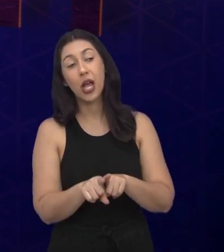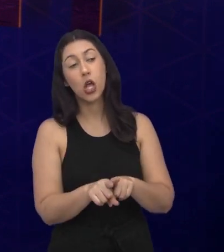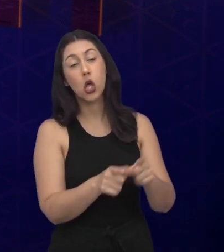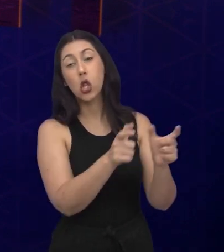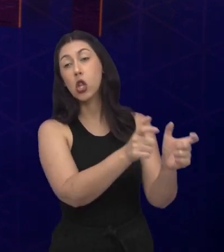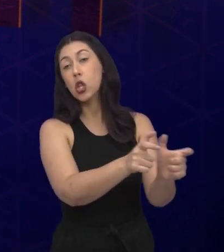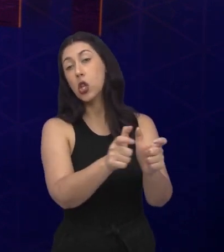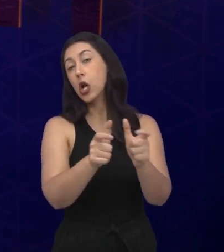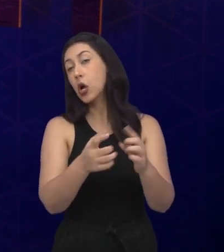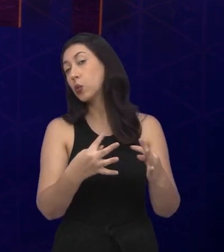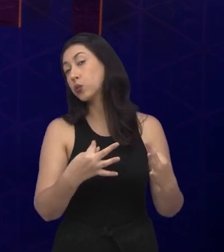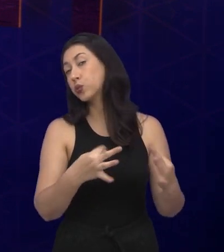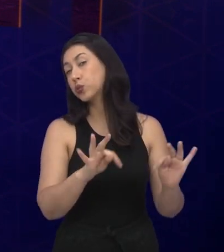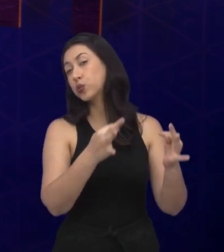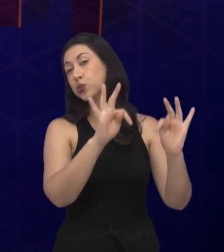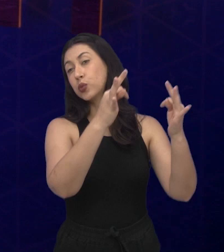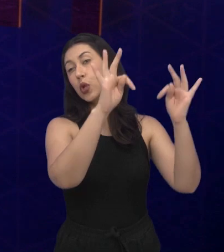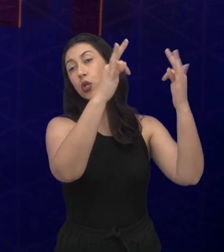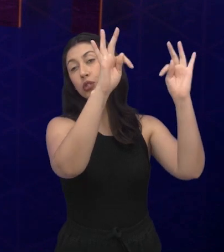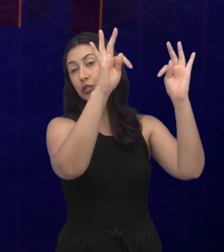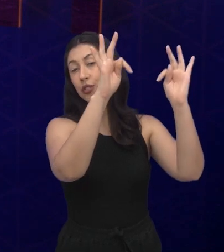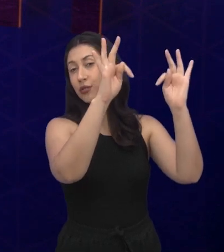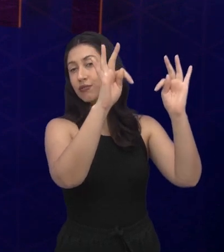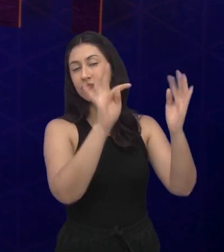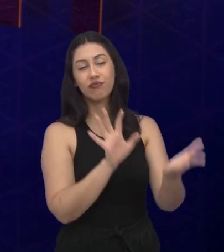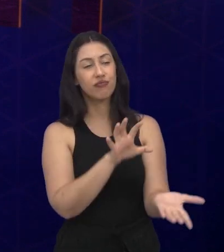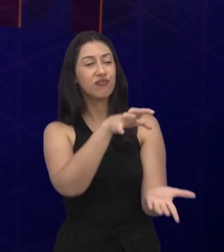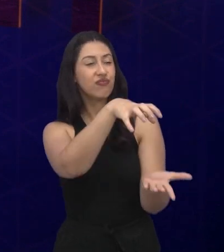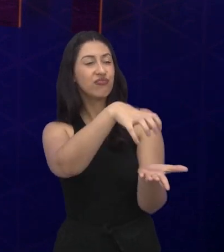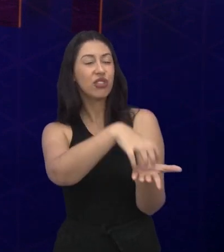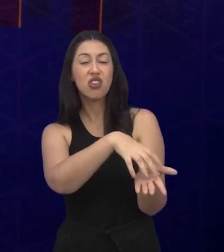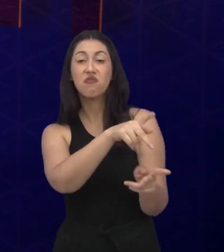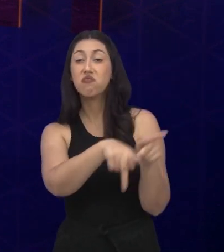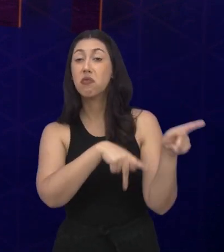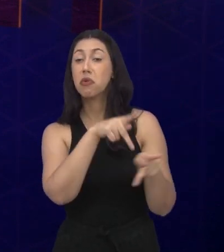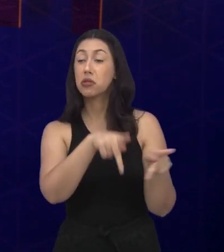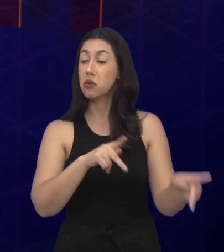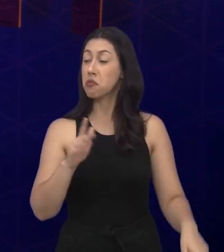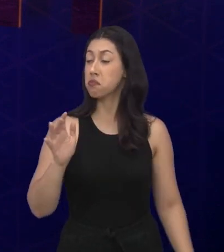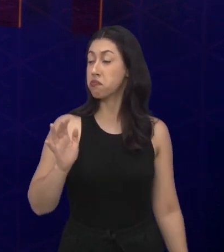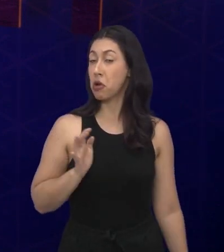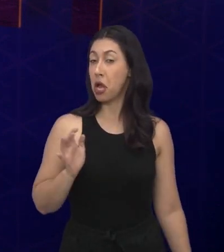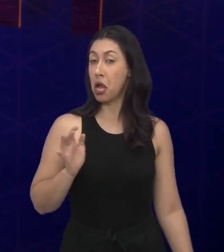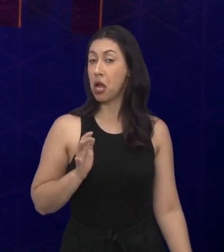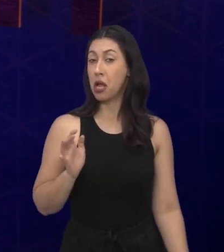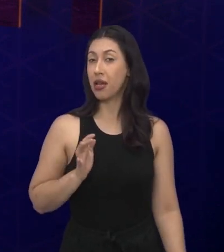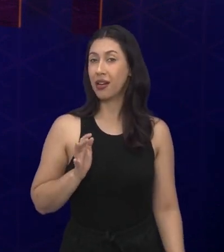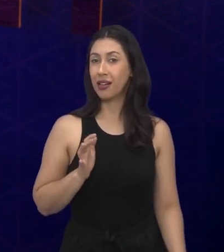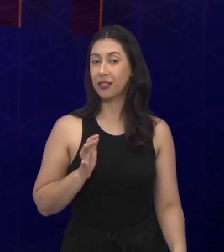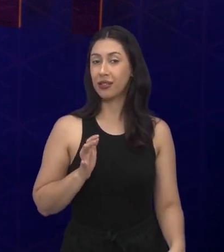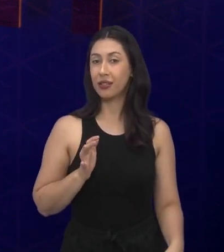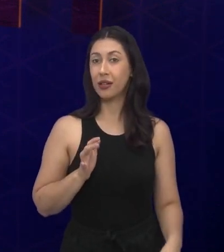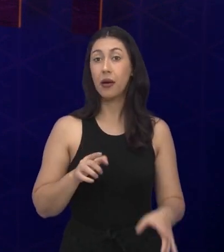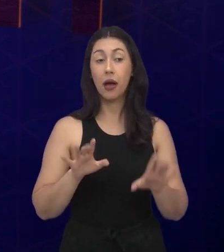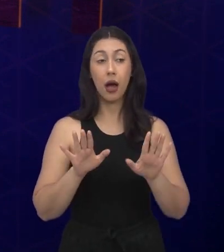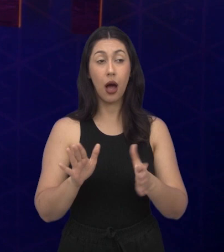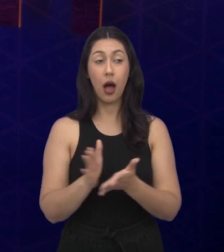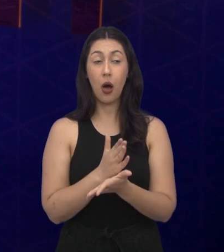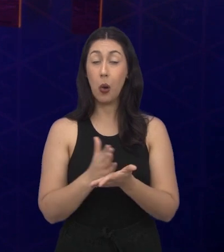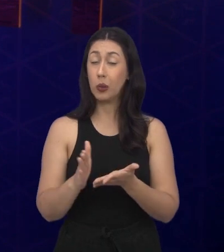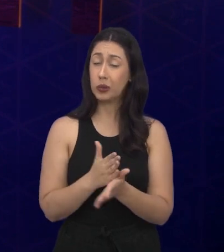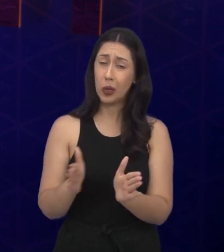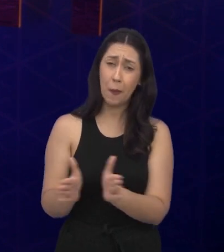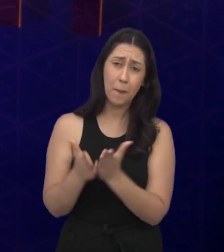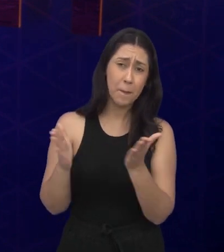ultra tecnológicos que concentram população rica e população miserável também, mas que vai